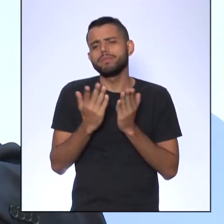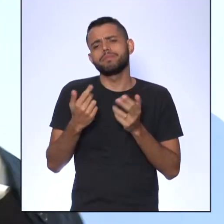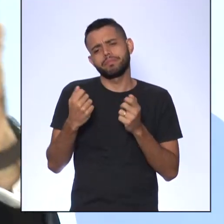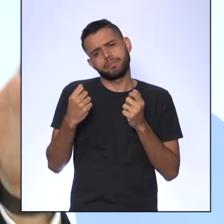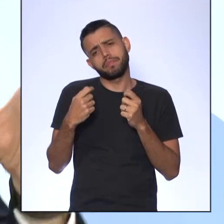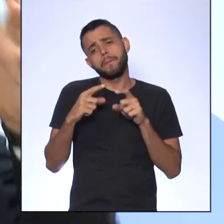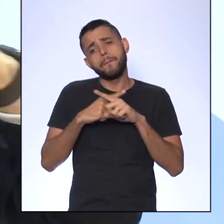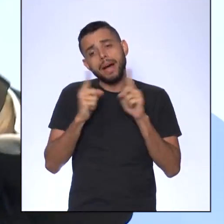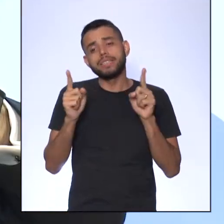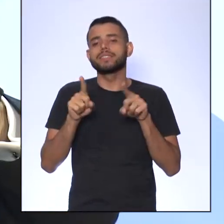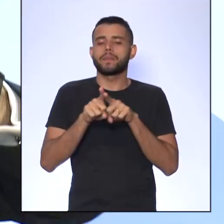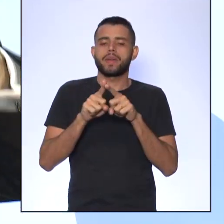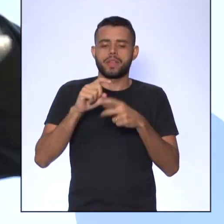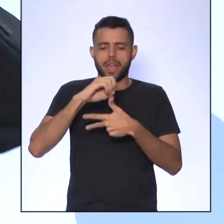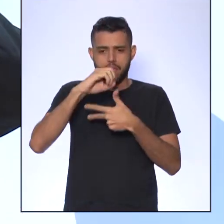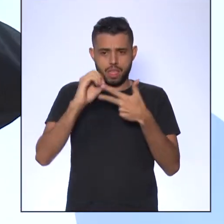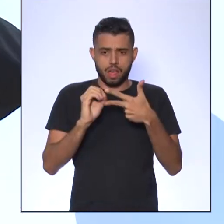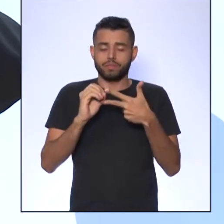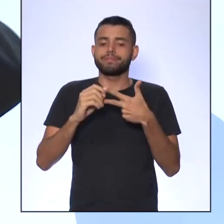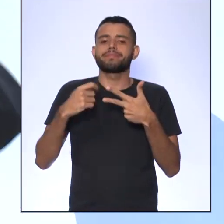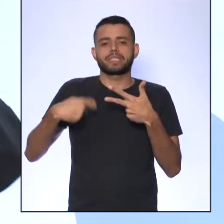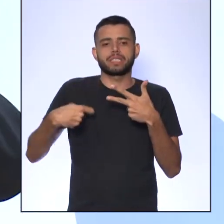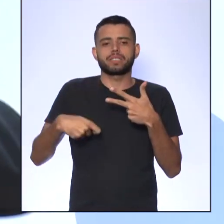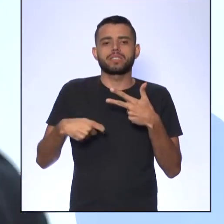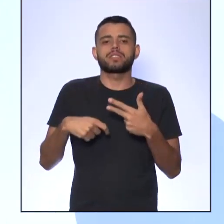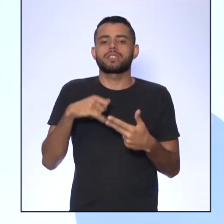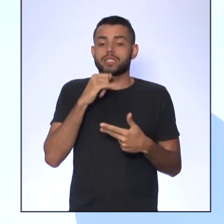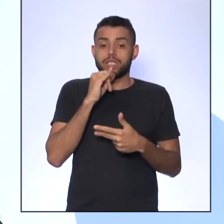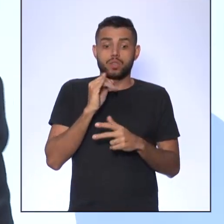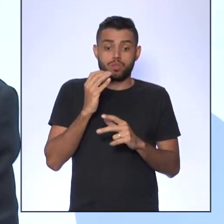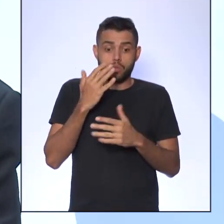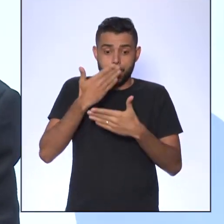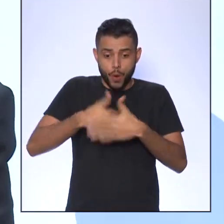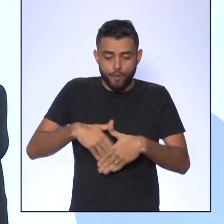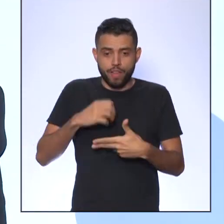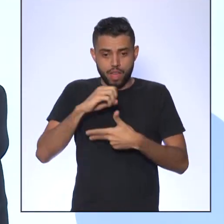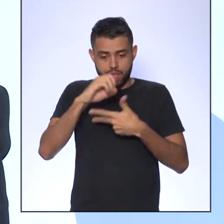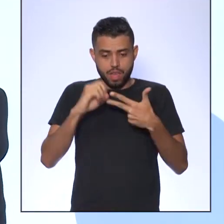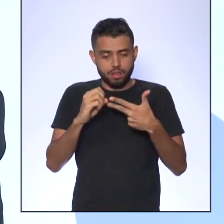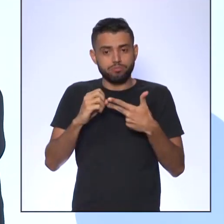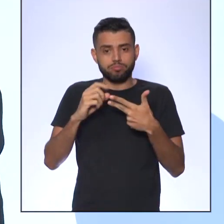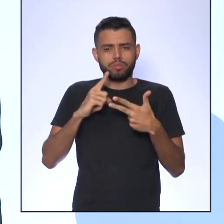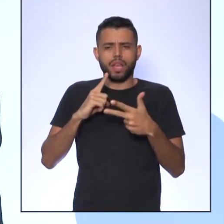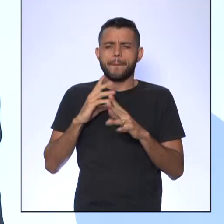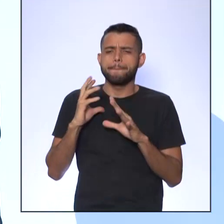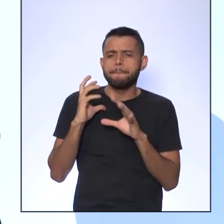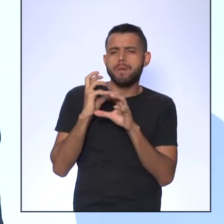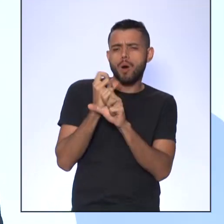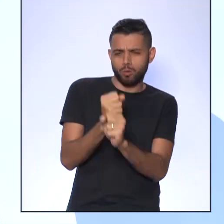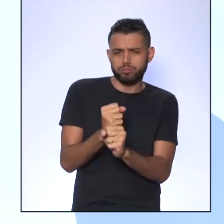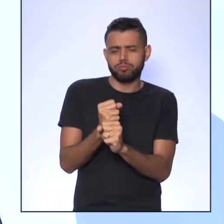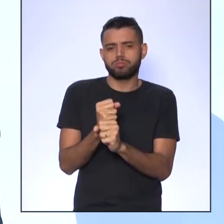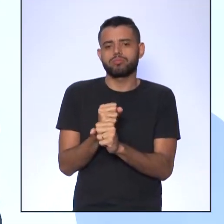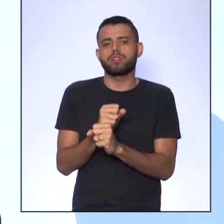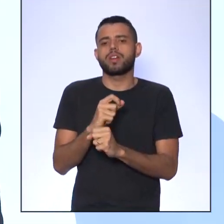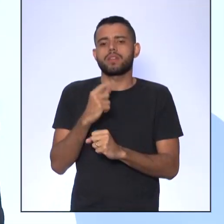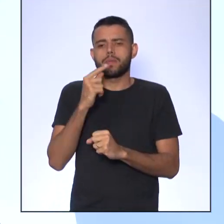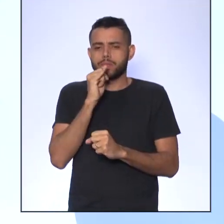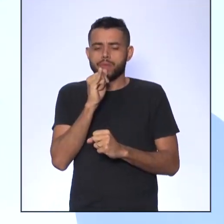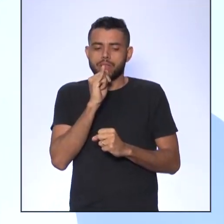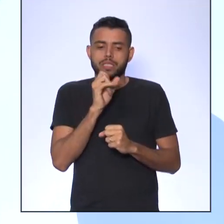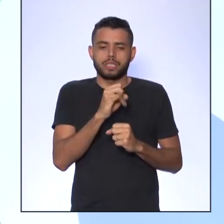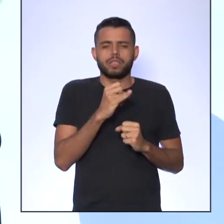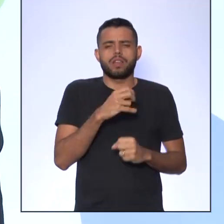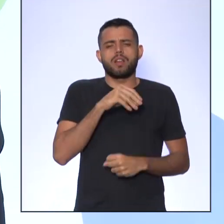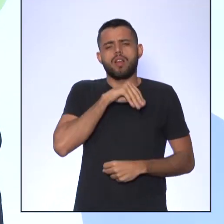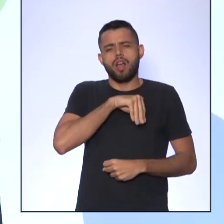Enem. Então, eu faço o Enem, eu tenho um número X de pontos. E aí vai ter lá, se você tem o índice socioeconômico para ganhar a